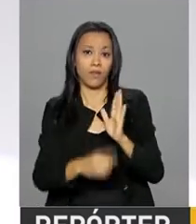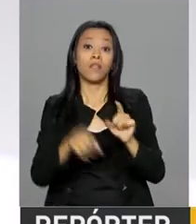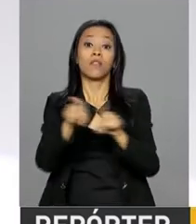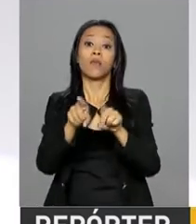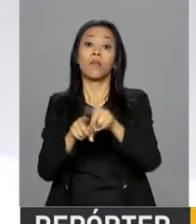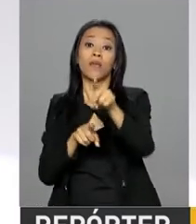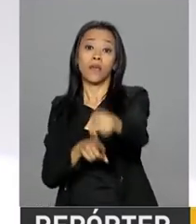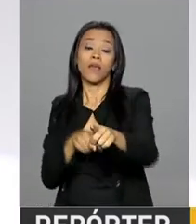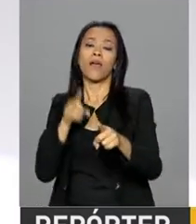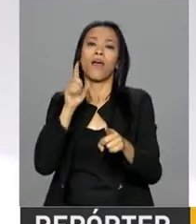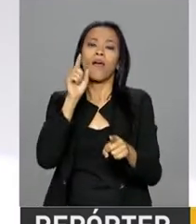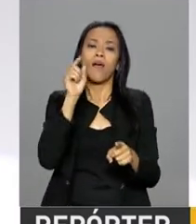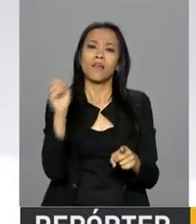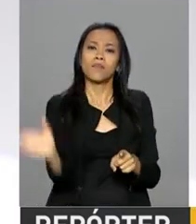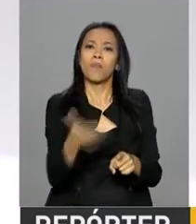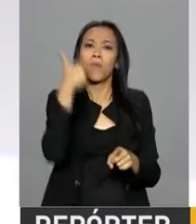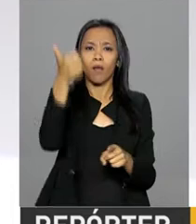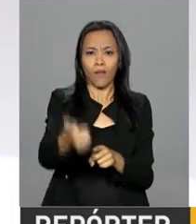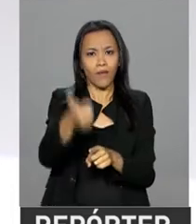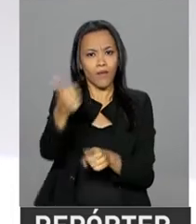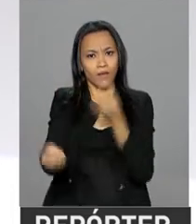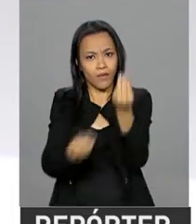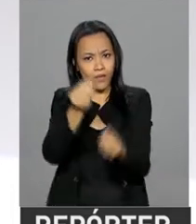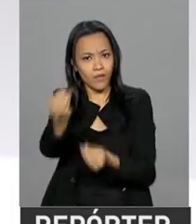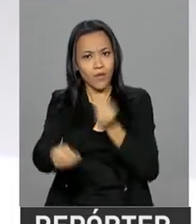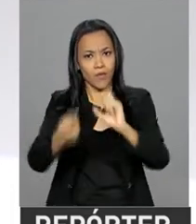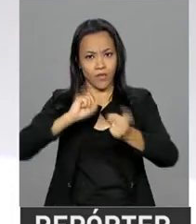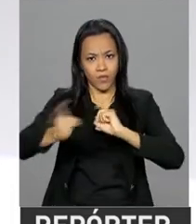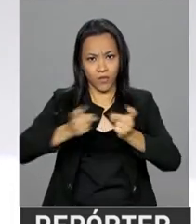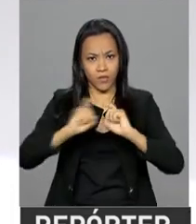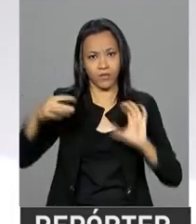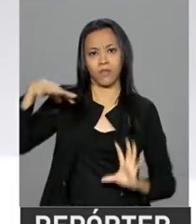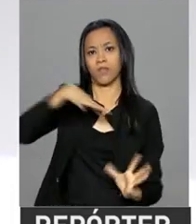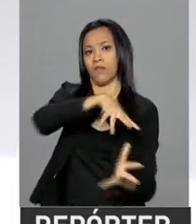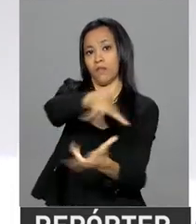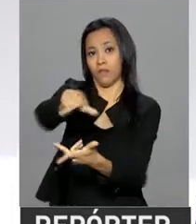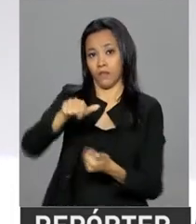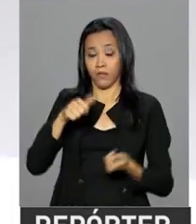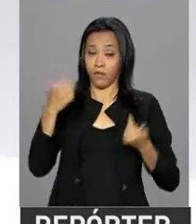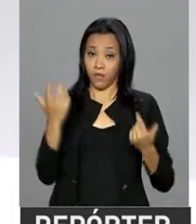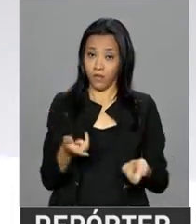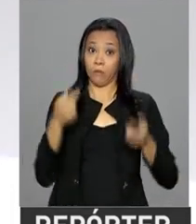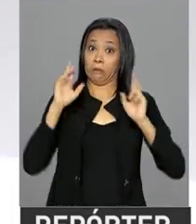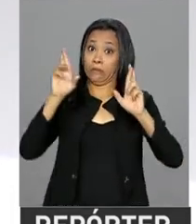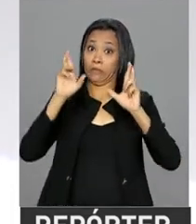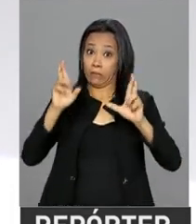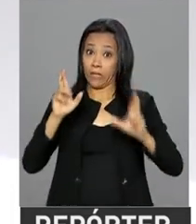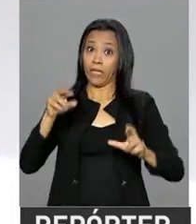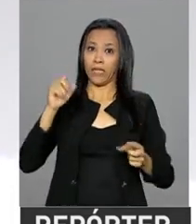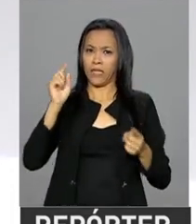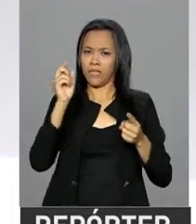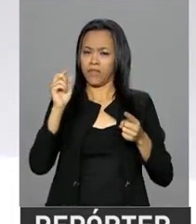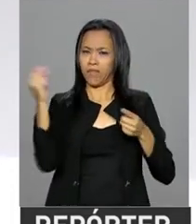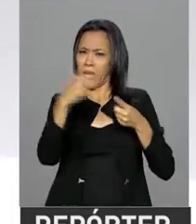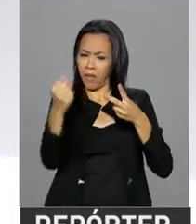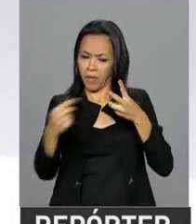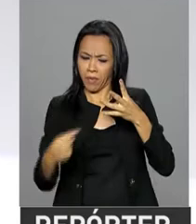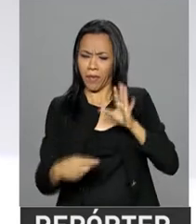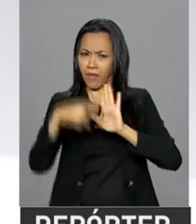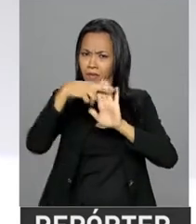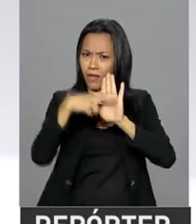portuário brasileiro as melhores práticas internacionais a expectativa é que esse conjunto de medidas